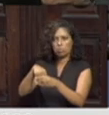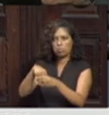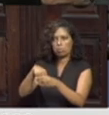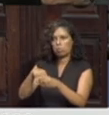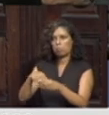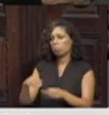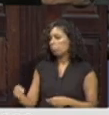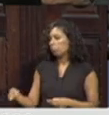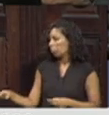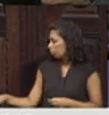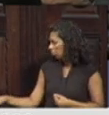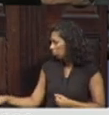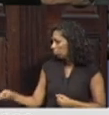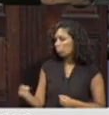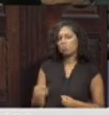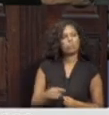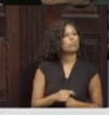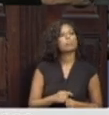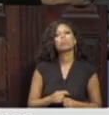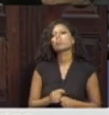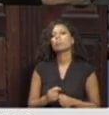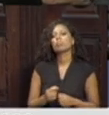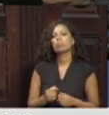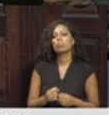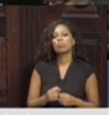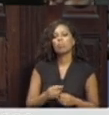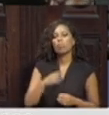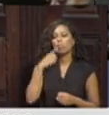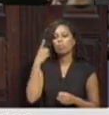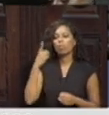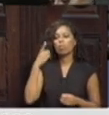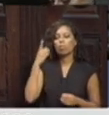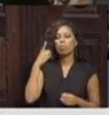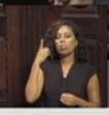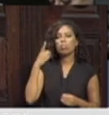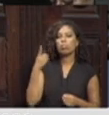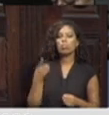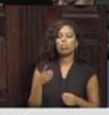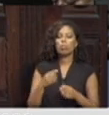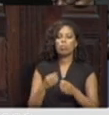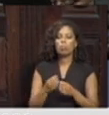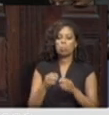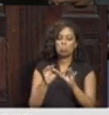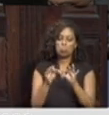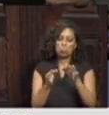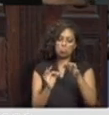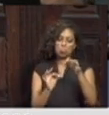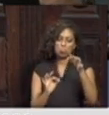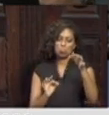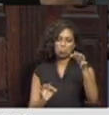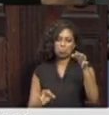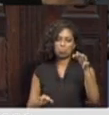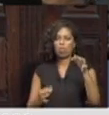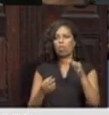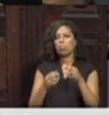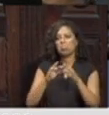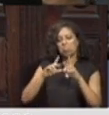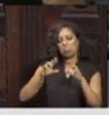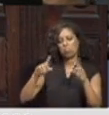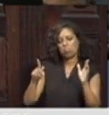discussão. Incluídos na ordem do dia, de acordo com o parágrafo 1º do artigo 47 do Regimento Interno, em tramitação ordinária, em primeira discussão, projeto de